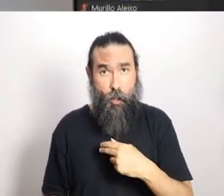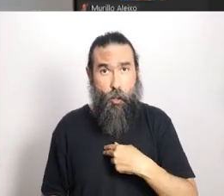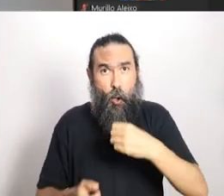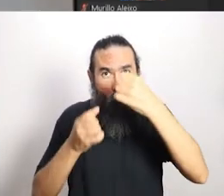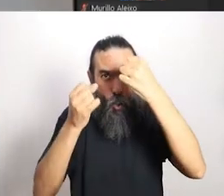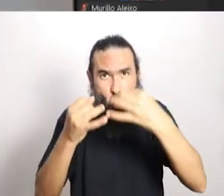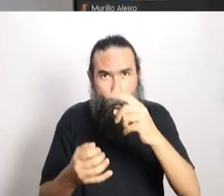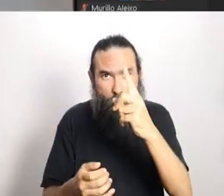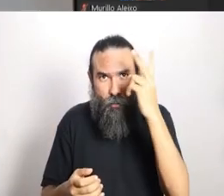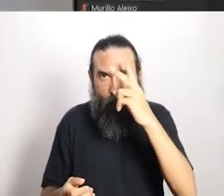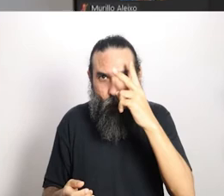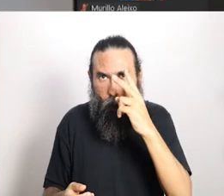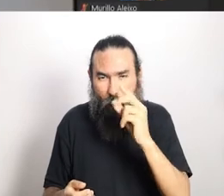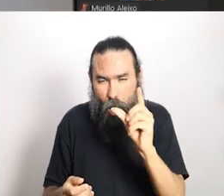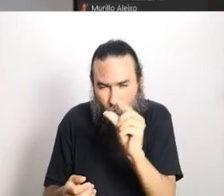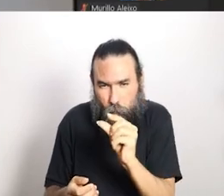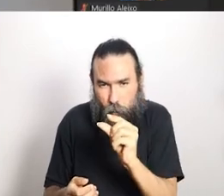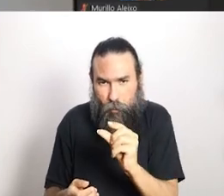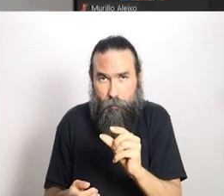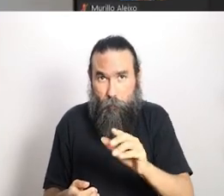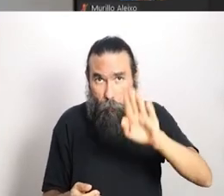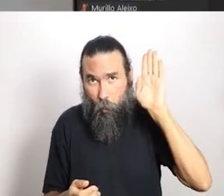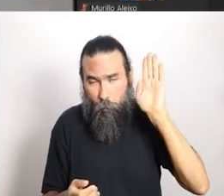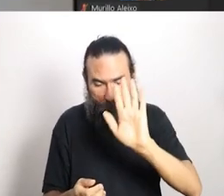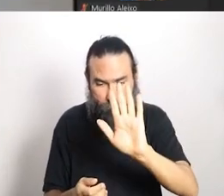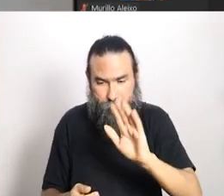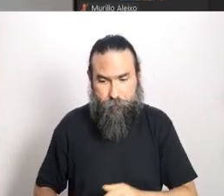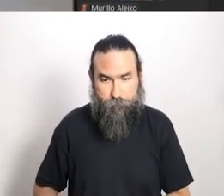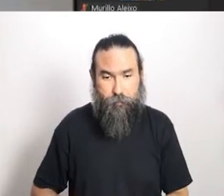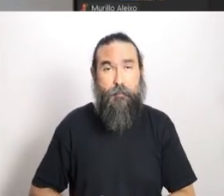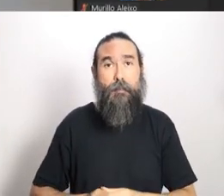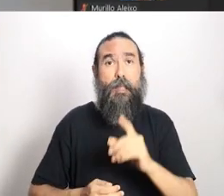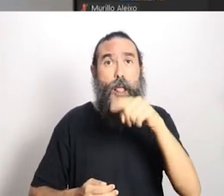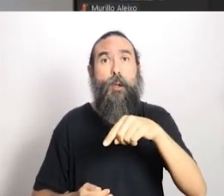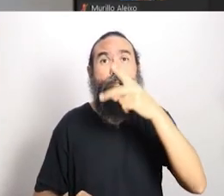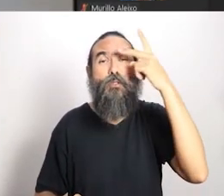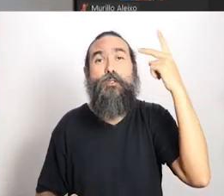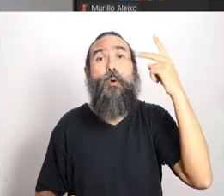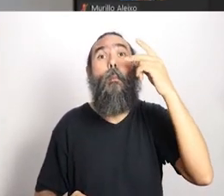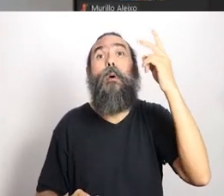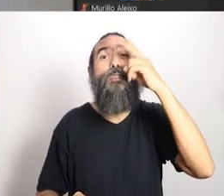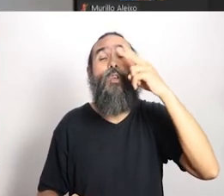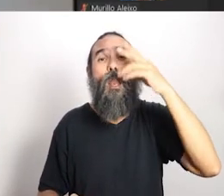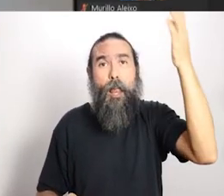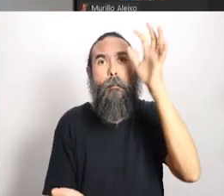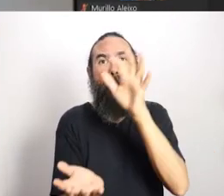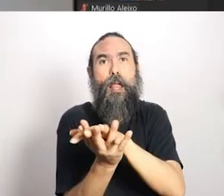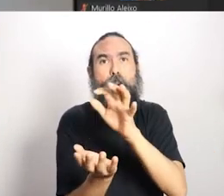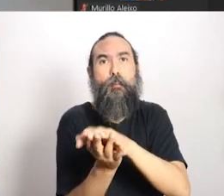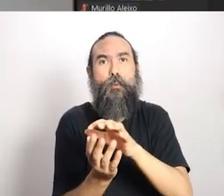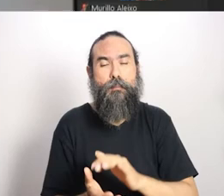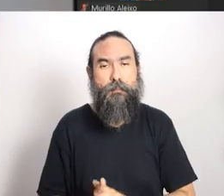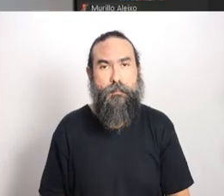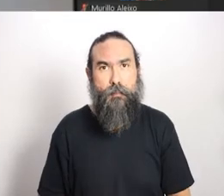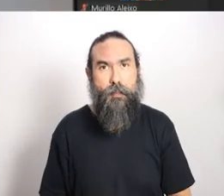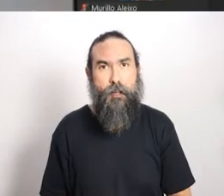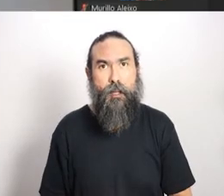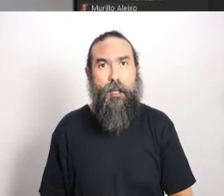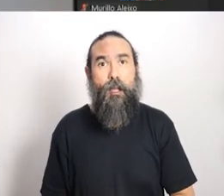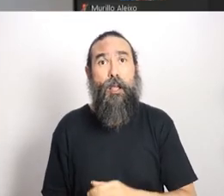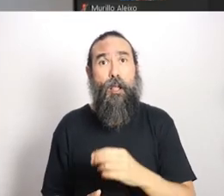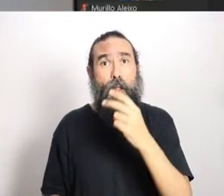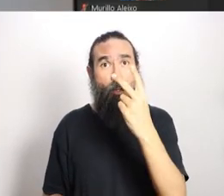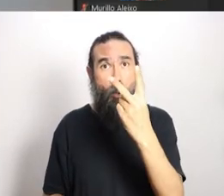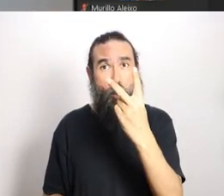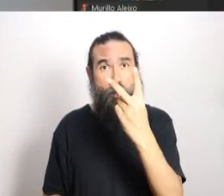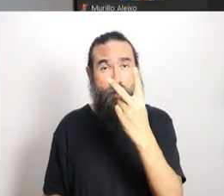Curto, prometo. Sou cantador, sou de uma família de cantador de Pernambuco. A gente, de